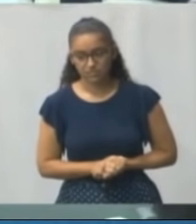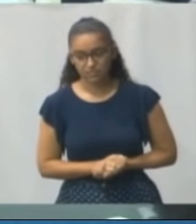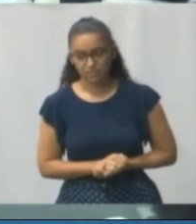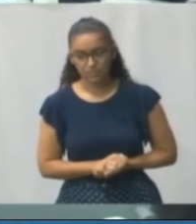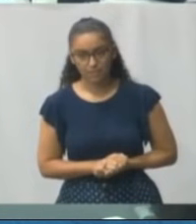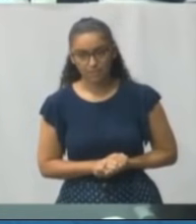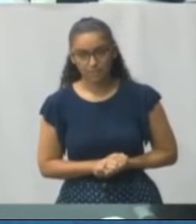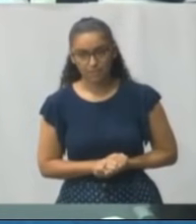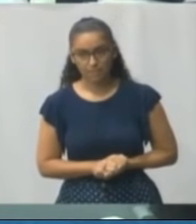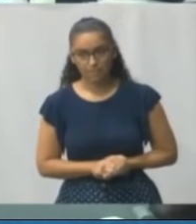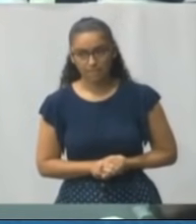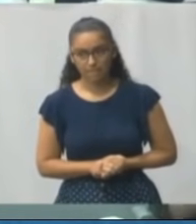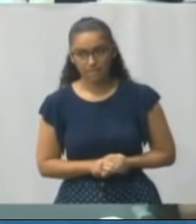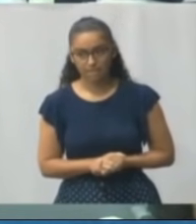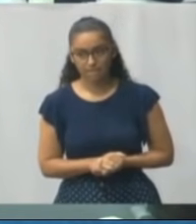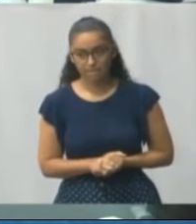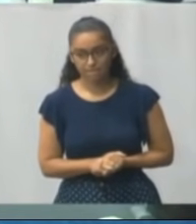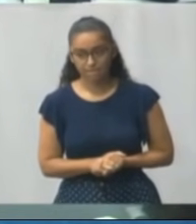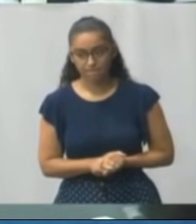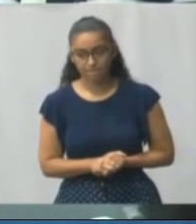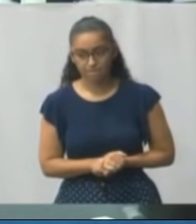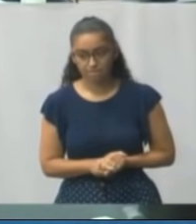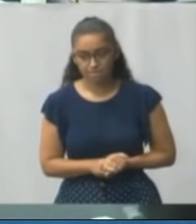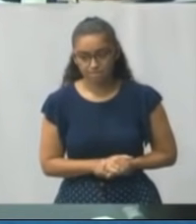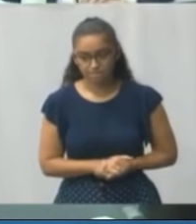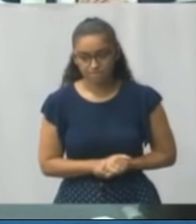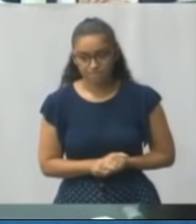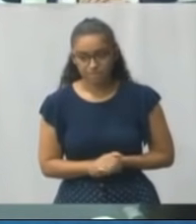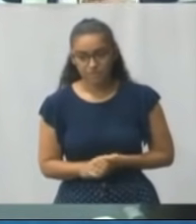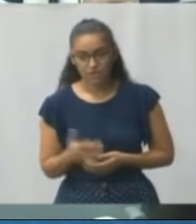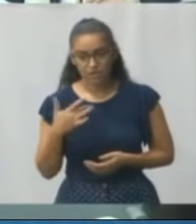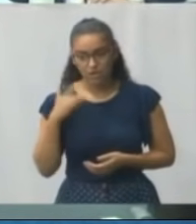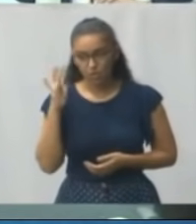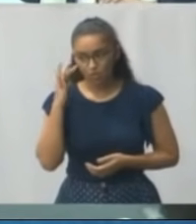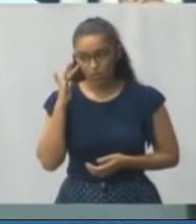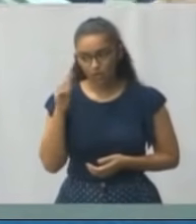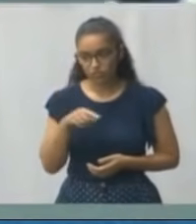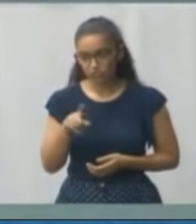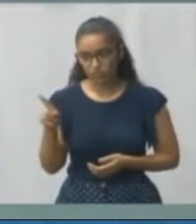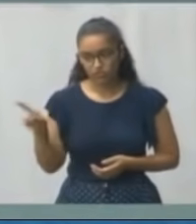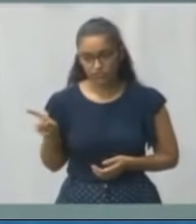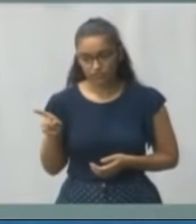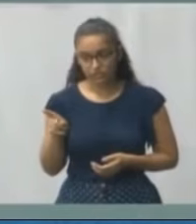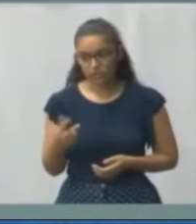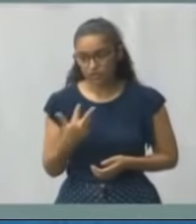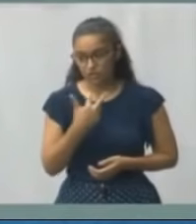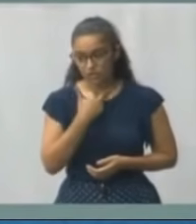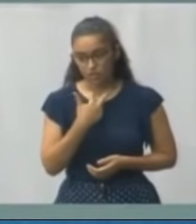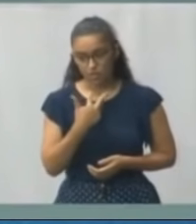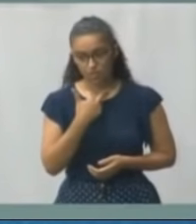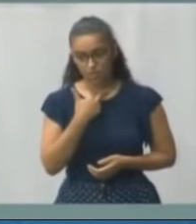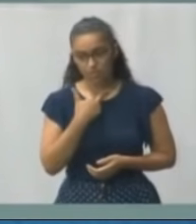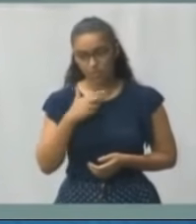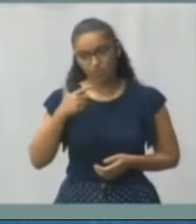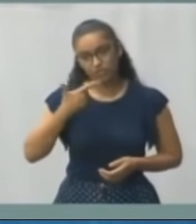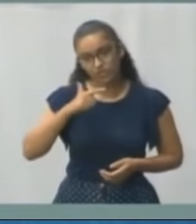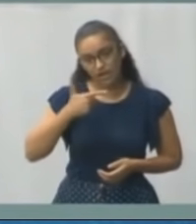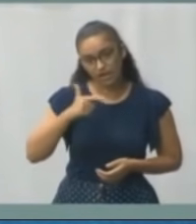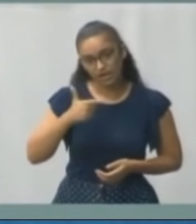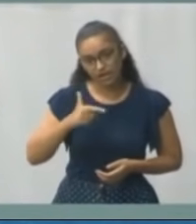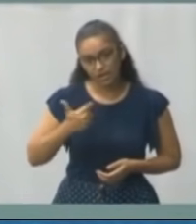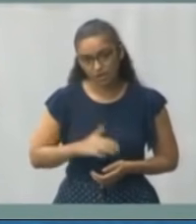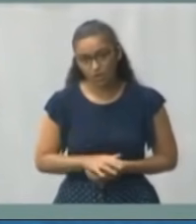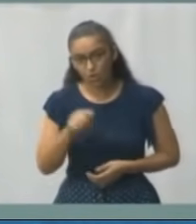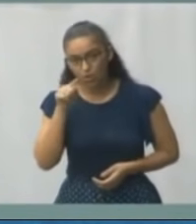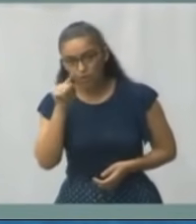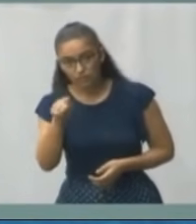dessa. Sinceramente, gente, sinceramente. Vamos não lá. Não era para vocês estarem rindo. Esse cara foi um torturador. Cristão, levante-se contra